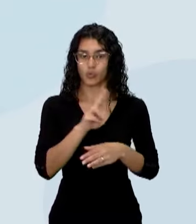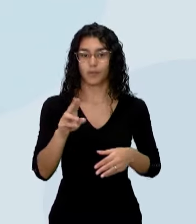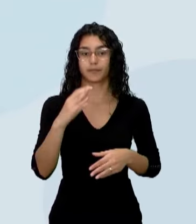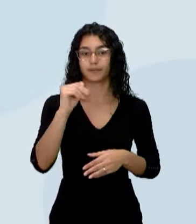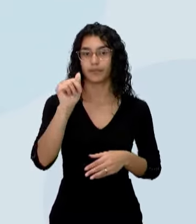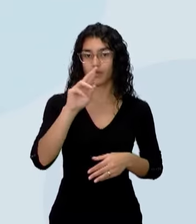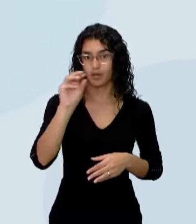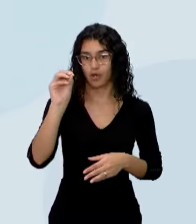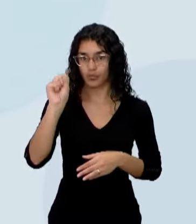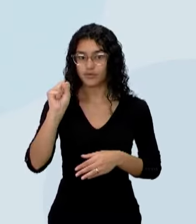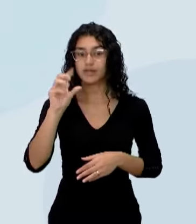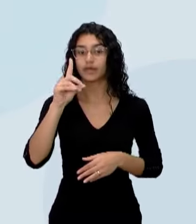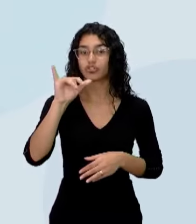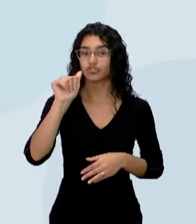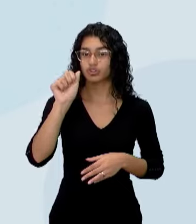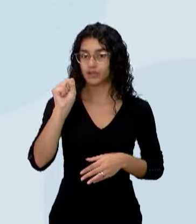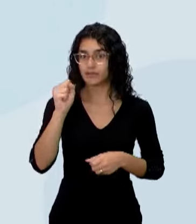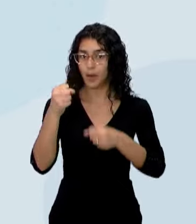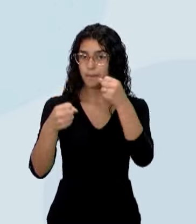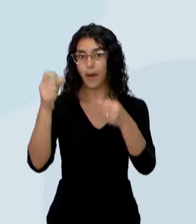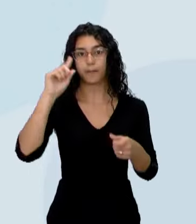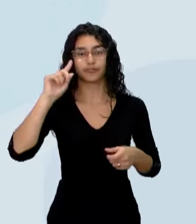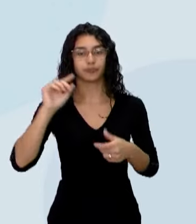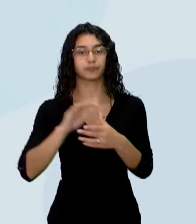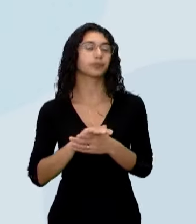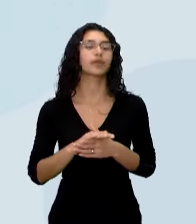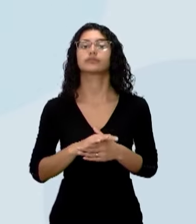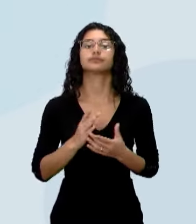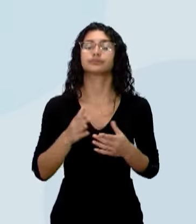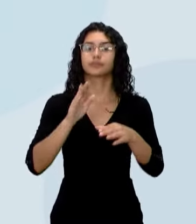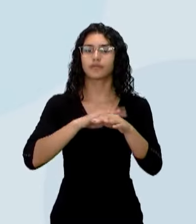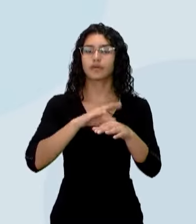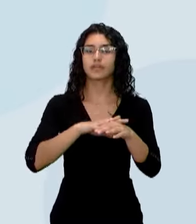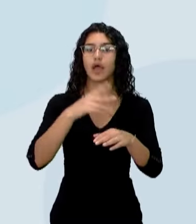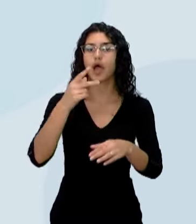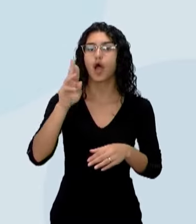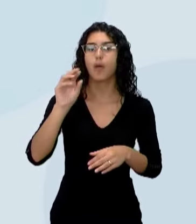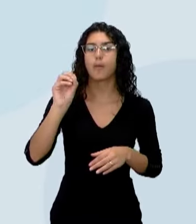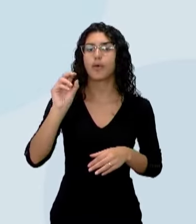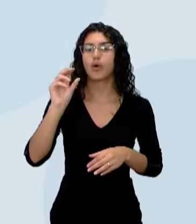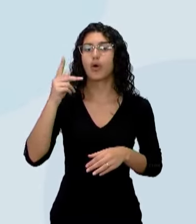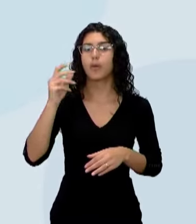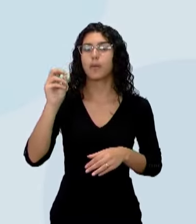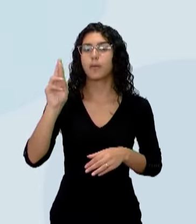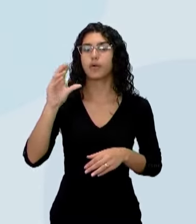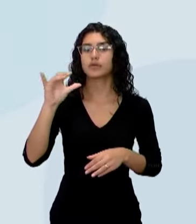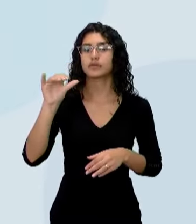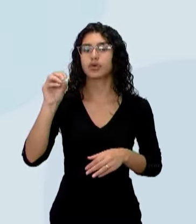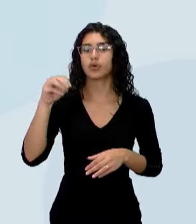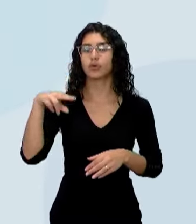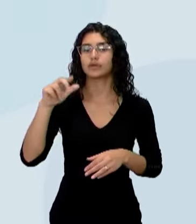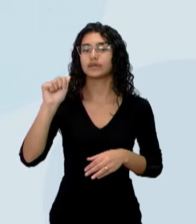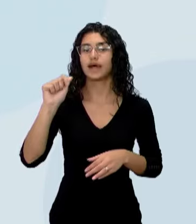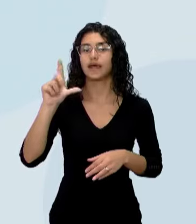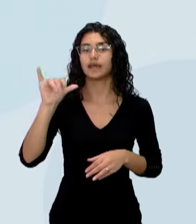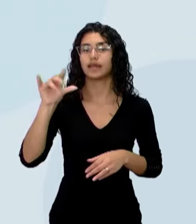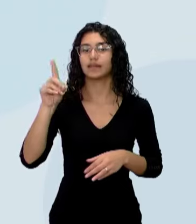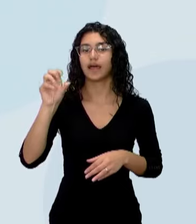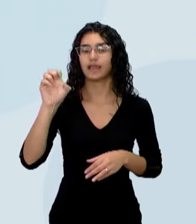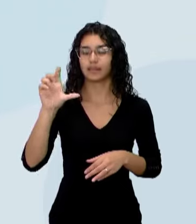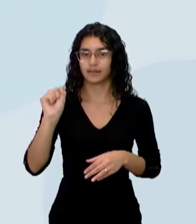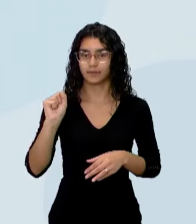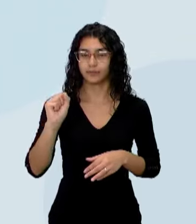e dias. E aí agora eu vou montar uma proporcionalidade. A proporcionalidade, pessoal, ela é escrita de uma forma respectiva,